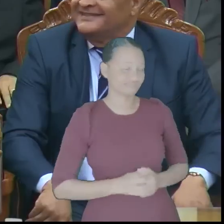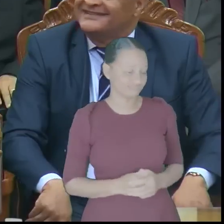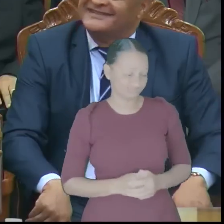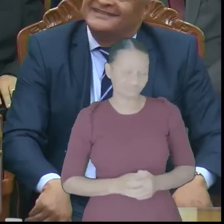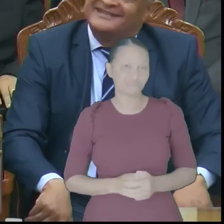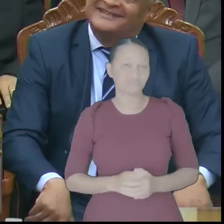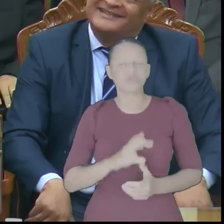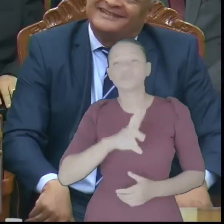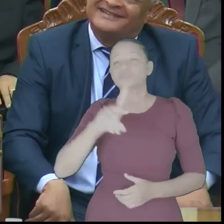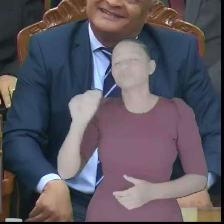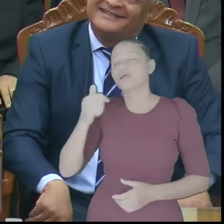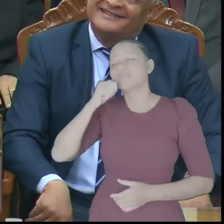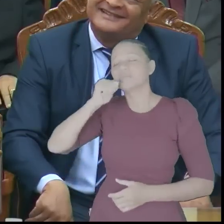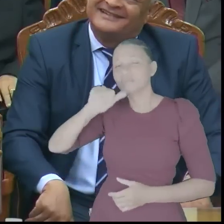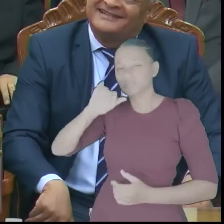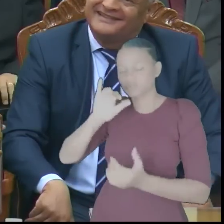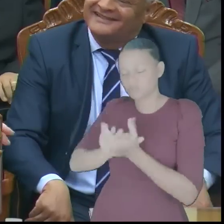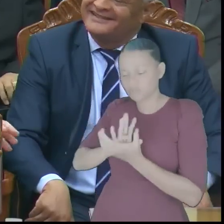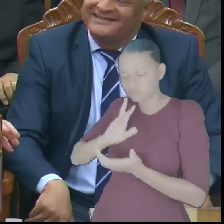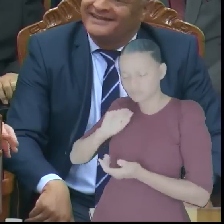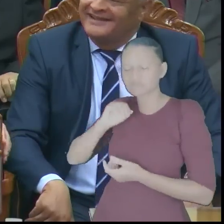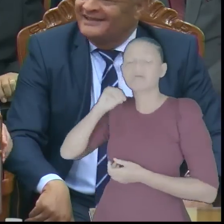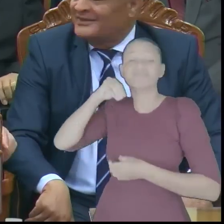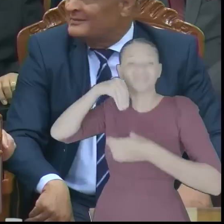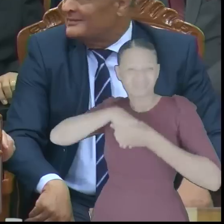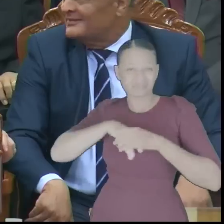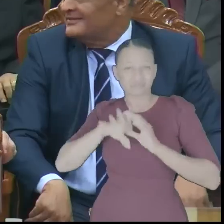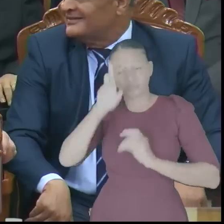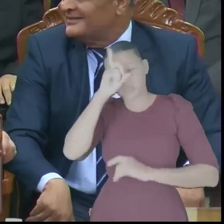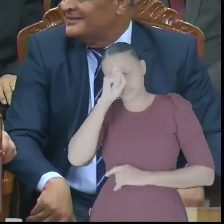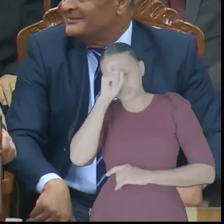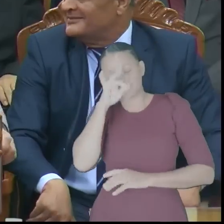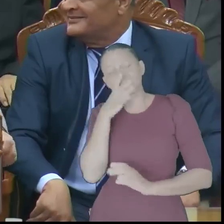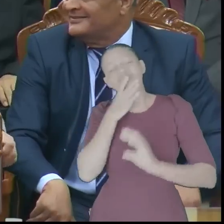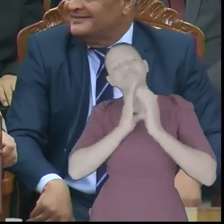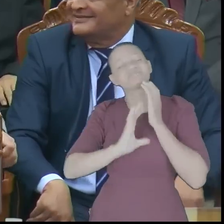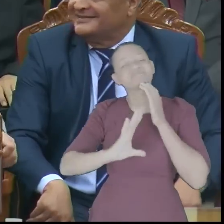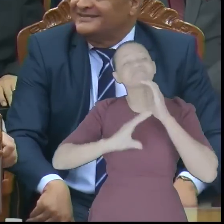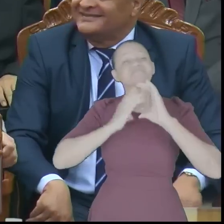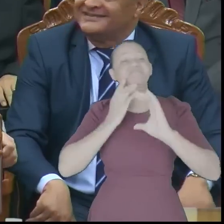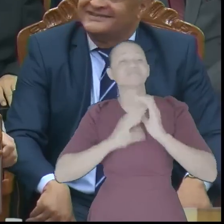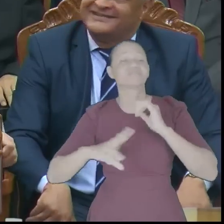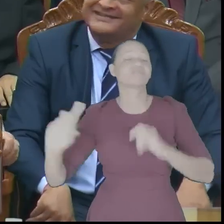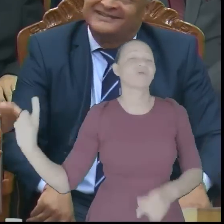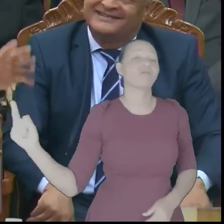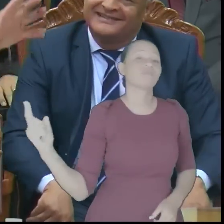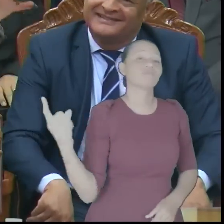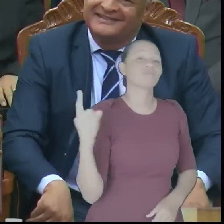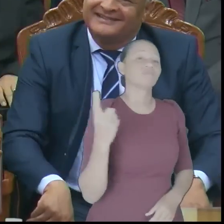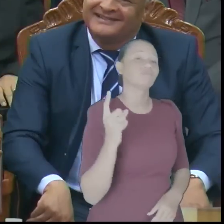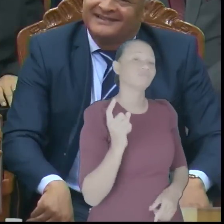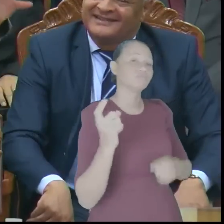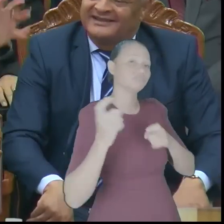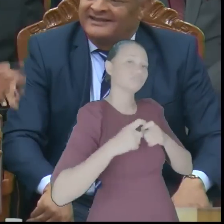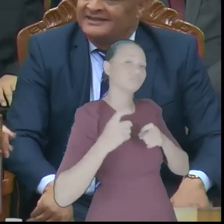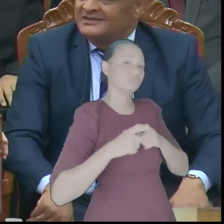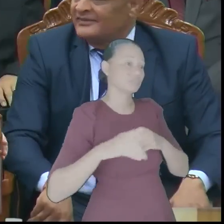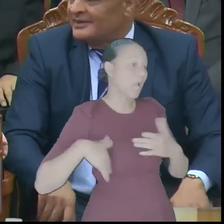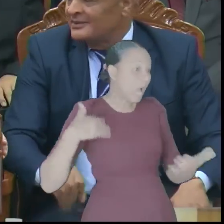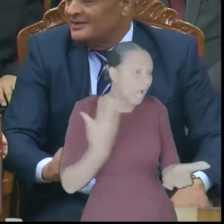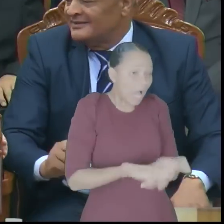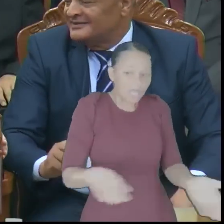Mas um dia minha esposa disse que estava no hospital cantando. E apareceu um médico lá. E até hoje estão procurando esse